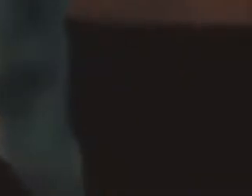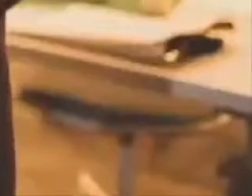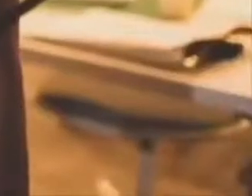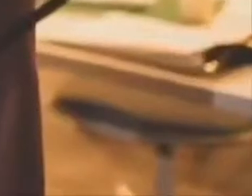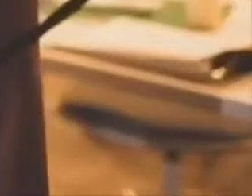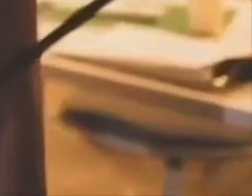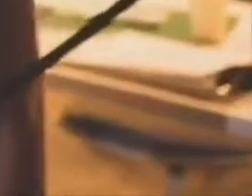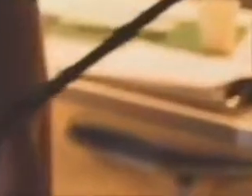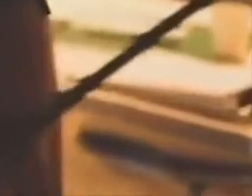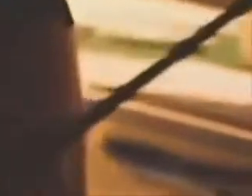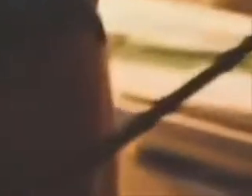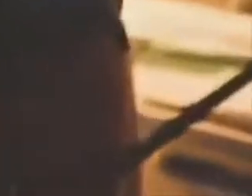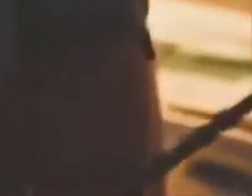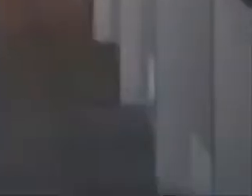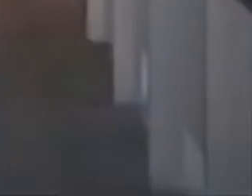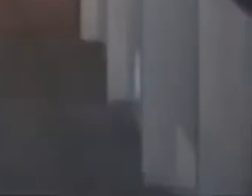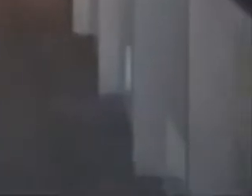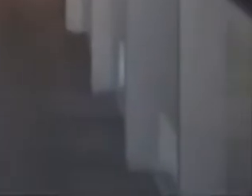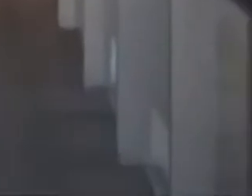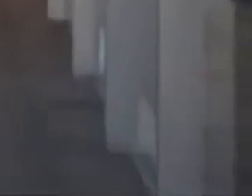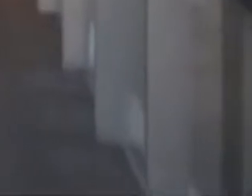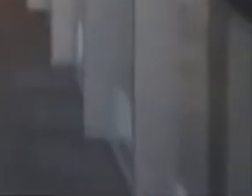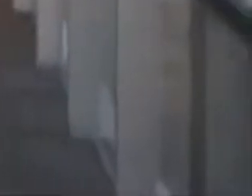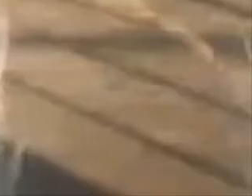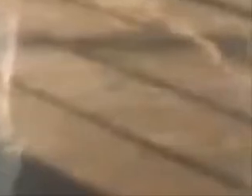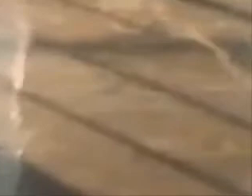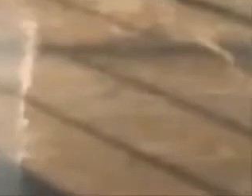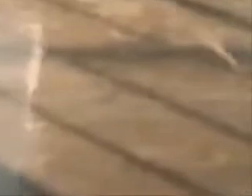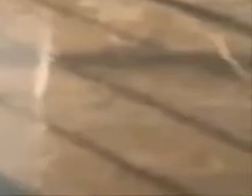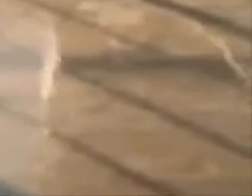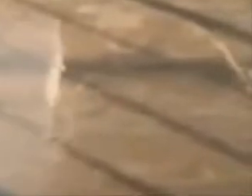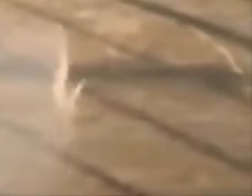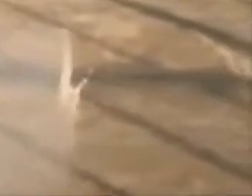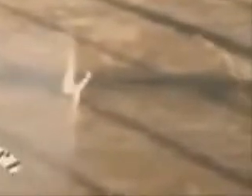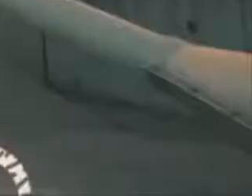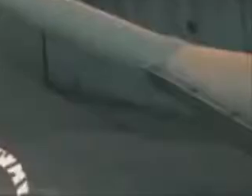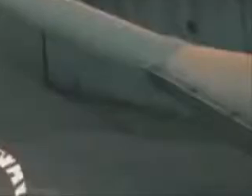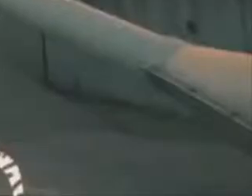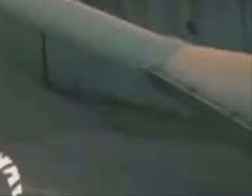Afinal, o futuro não é feito só de números, e sim de pessoas.